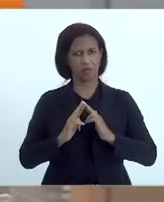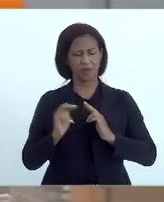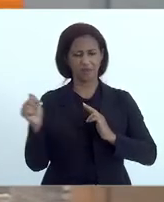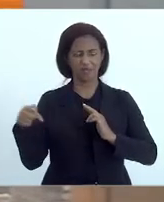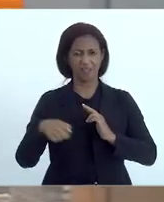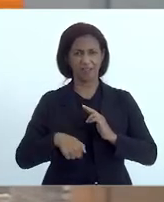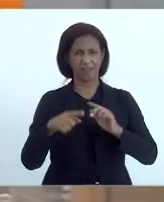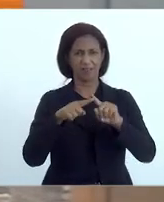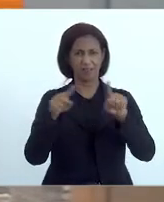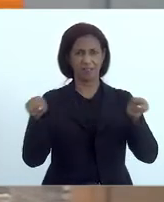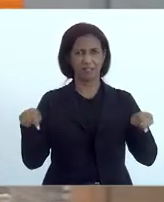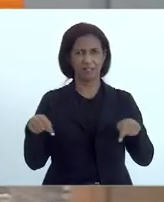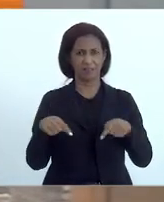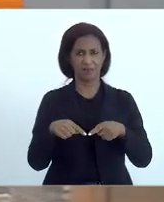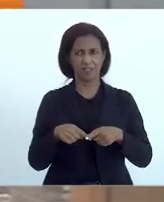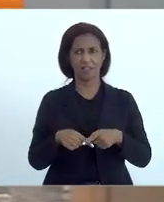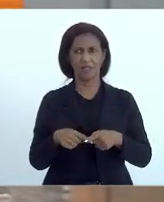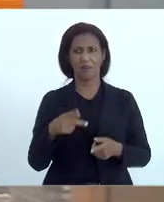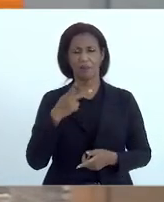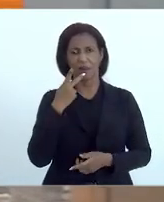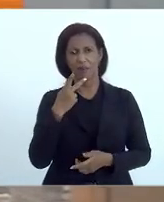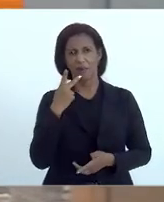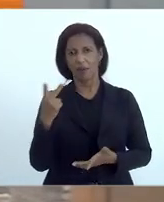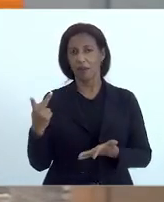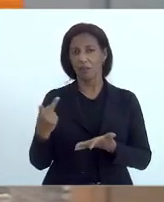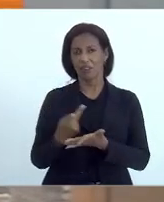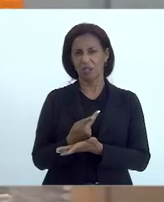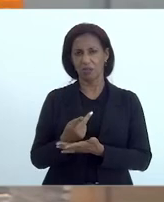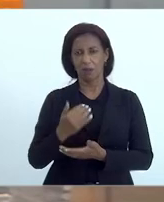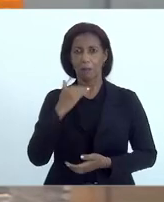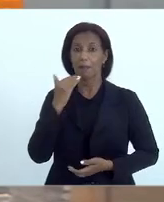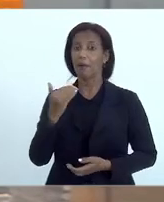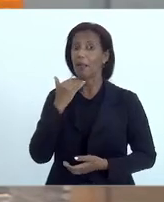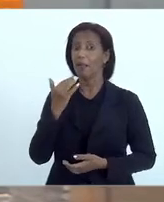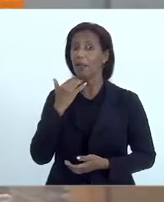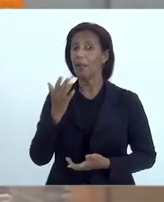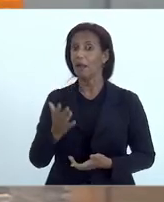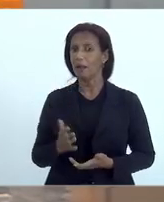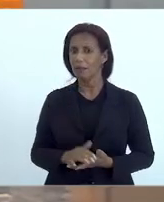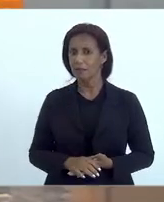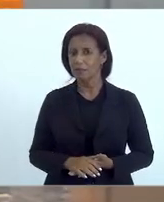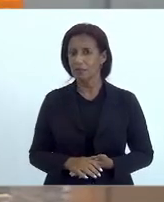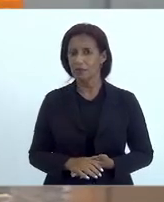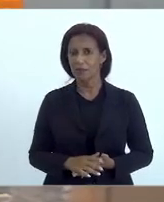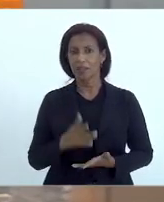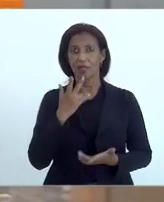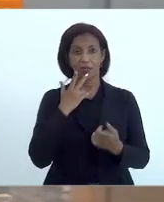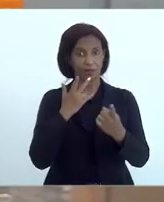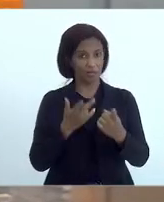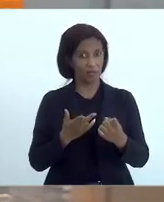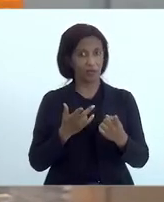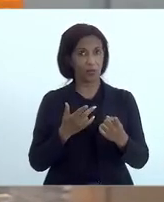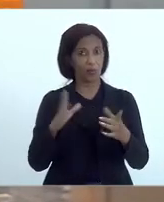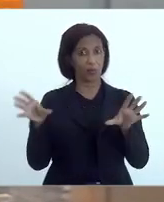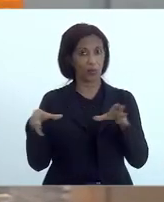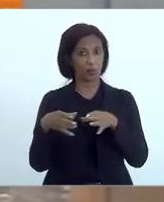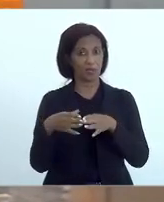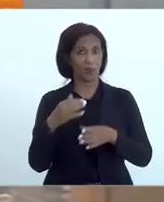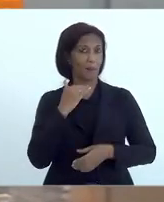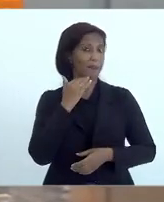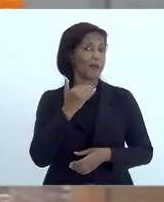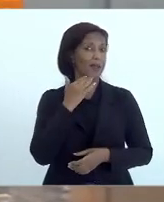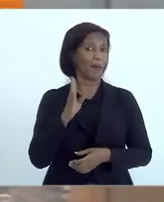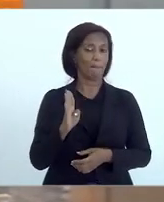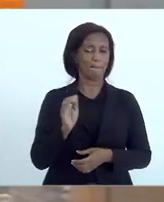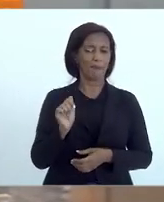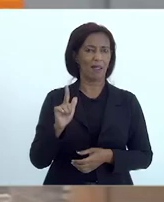Vira essa comissão para dizer que o que está acontecendo aqui é balela não aparece uma missão semanal ascendência diz que o trabalho que está sendo feito aqui a